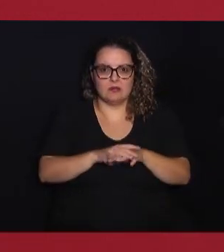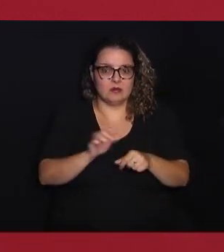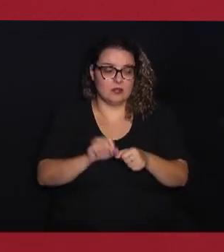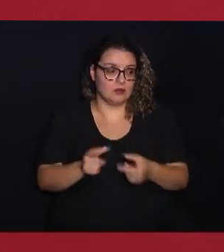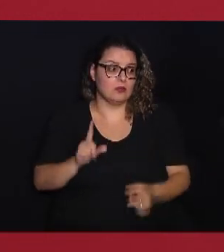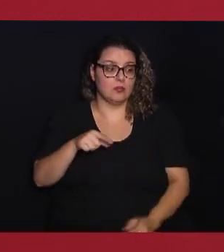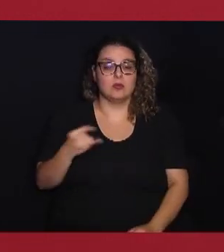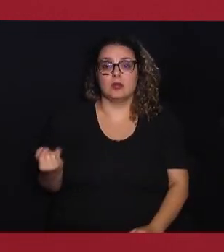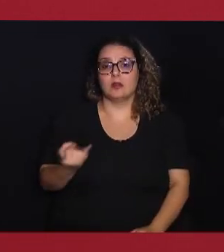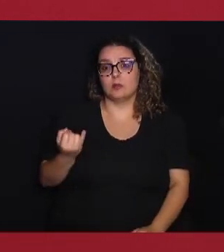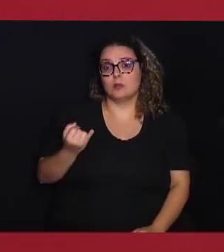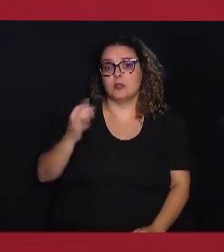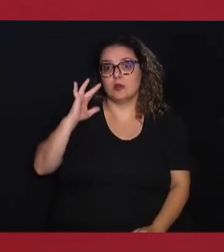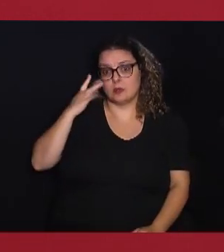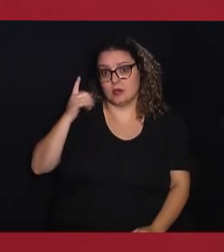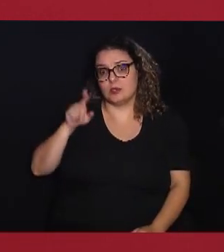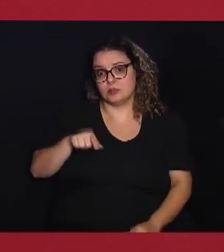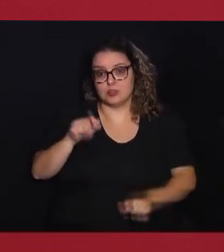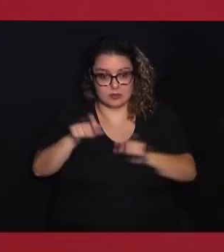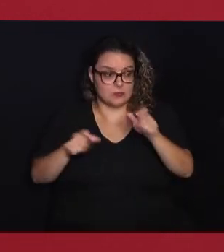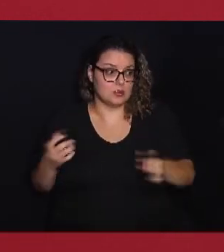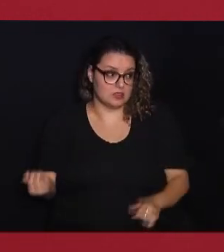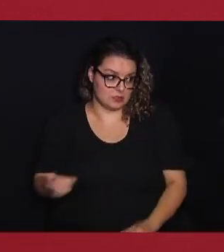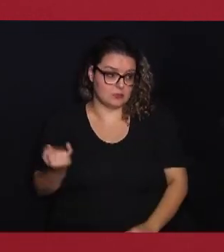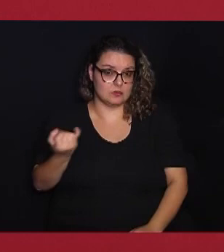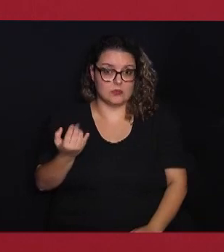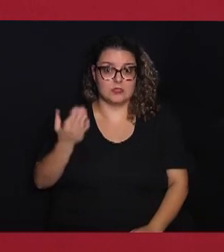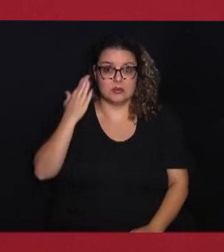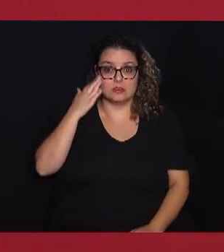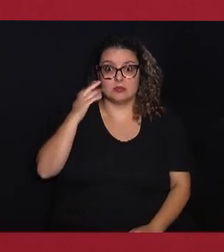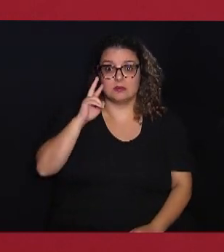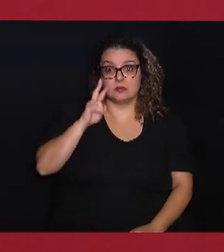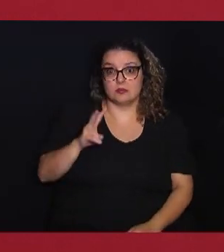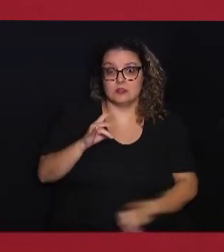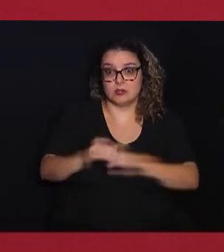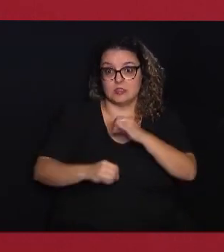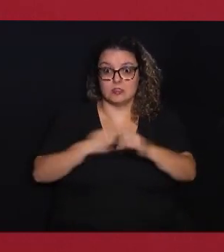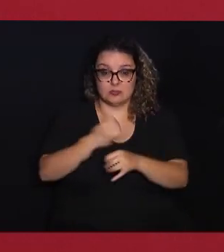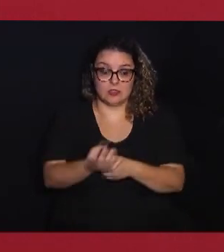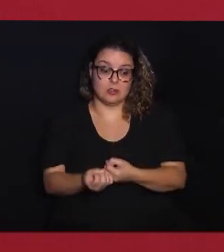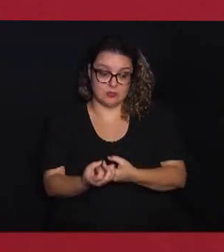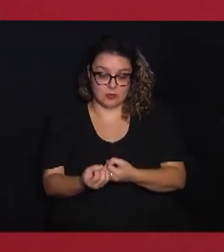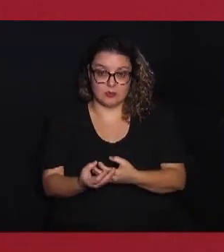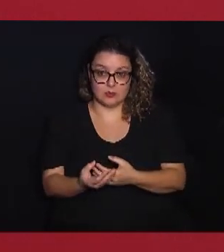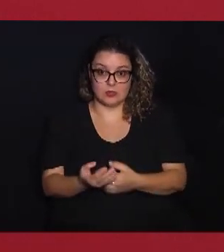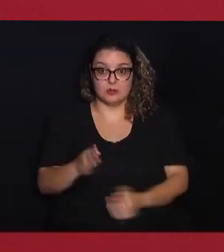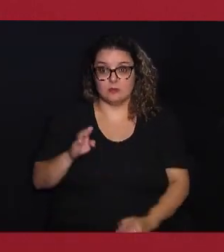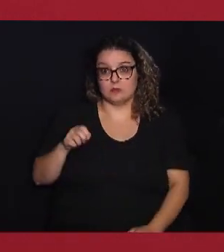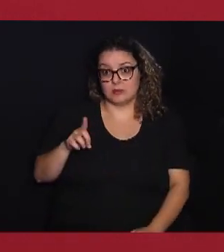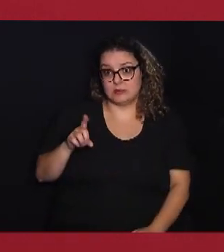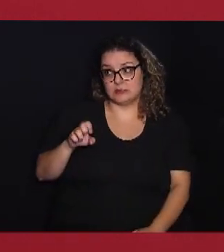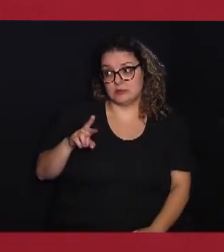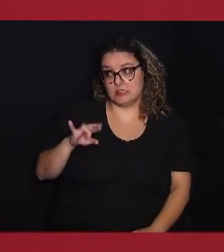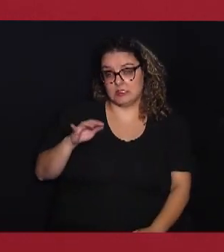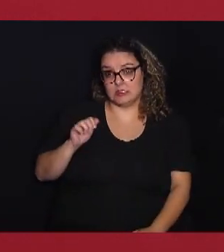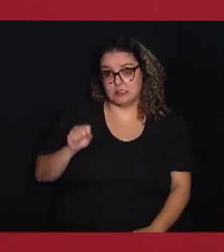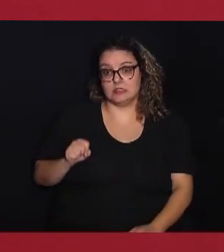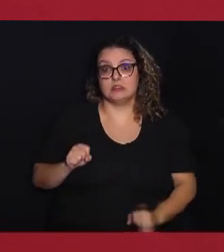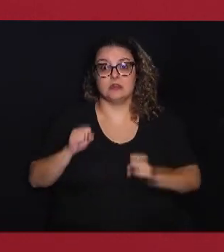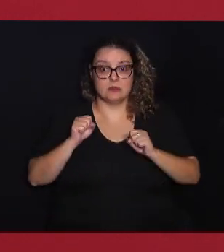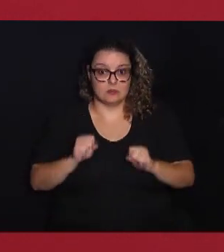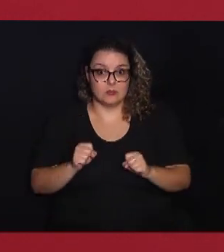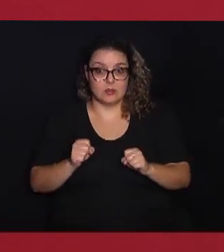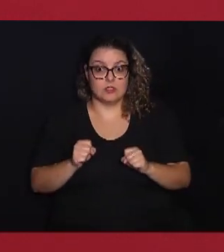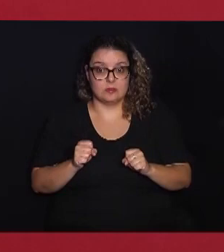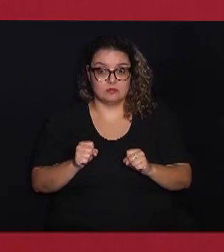essa conta. O que é importante, eu acho que as pessoas saibam, né? Se ela vê na internet, se ela receber informação sobre as bandeiras, que ela